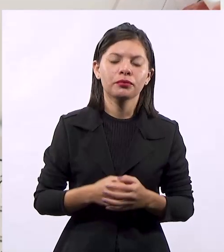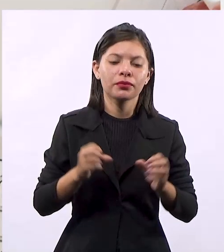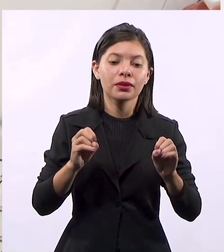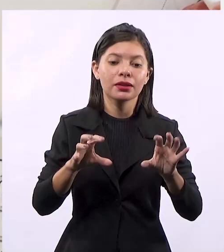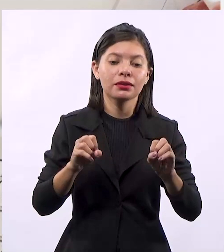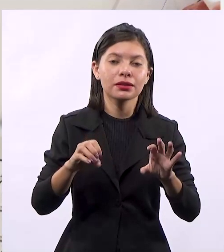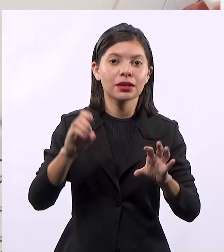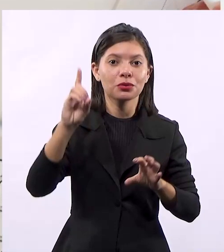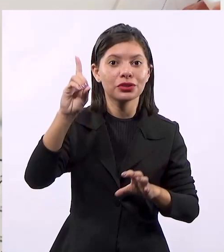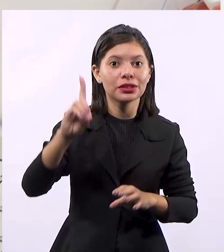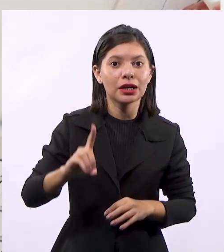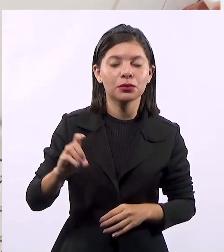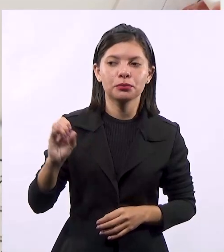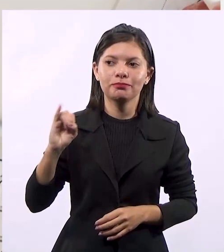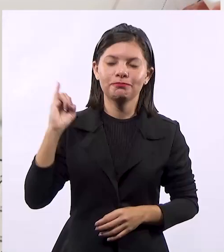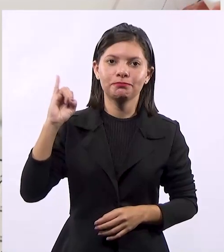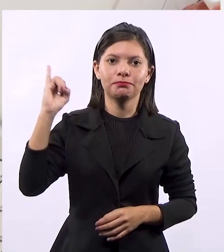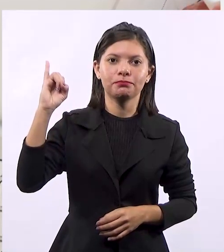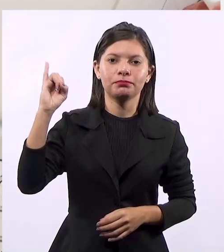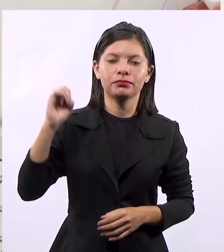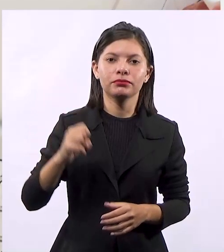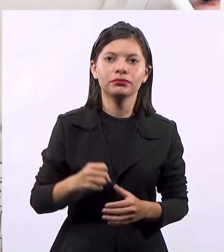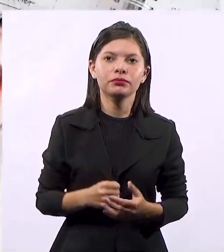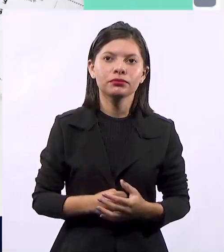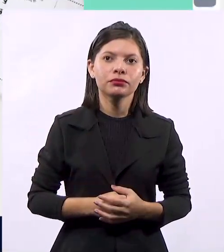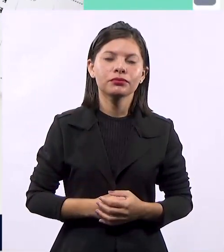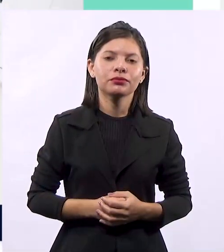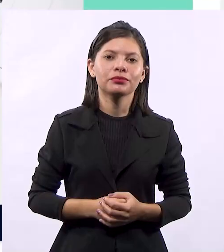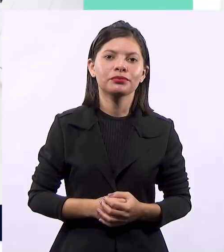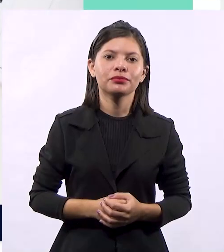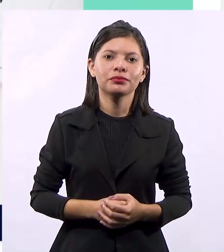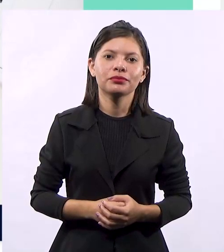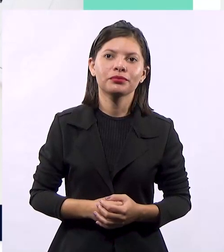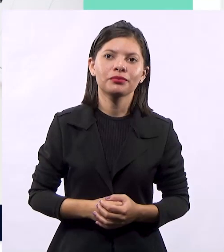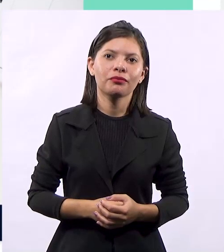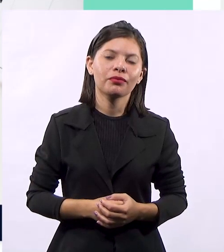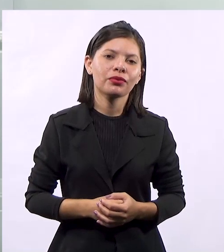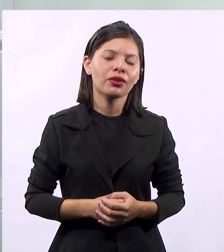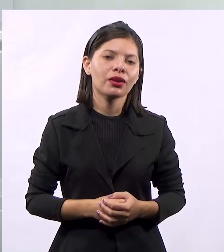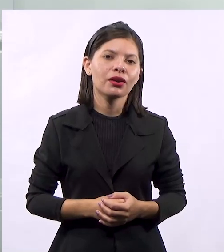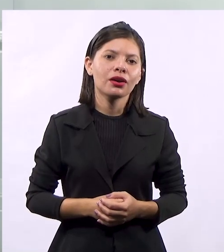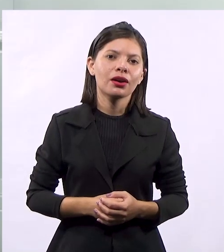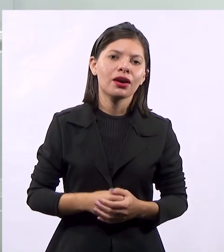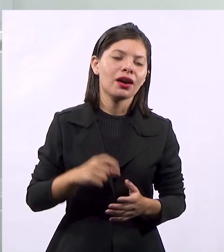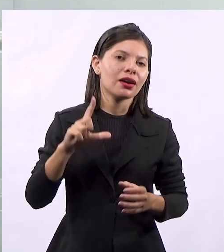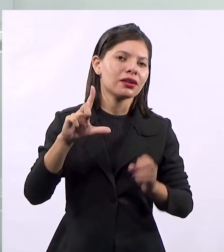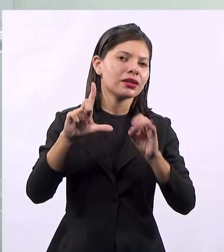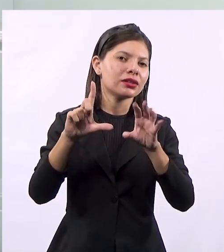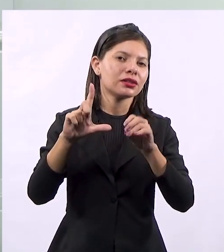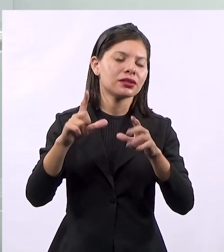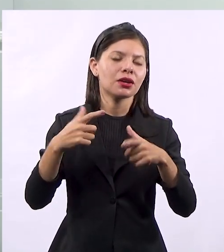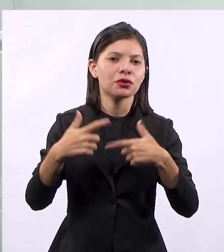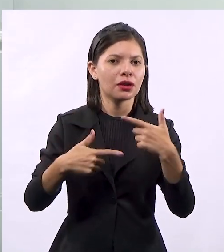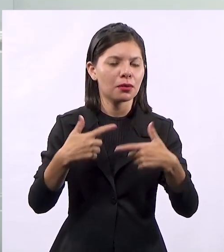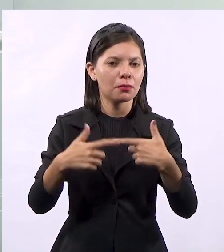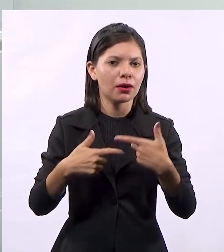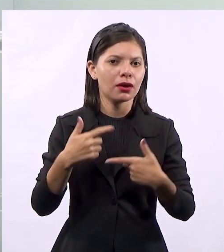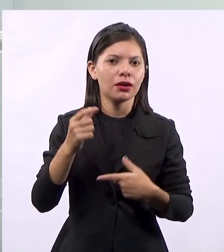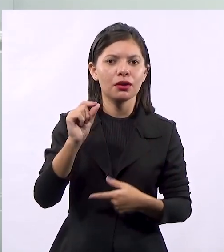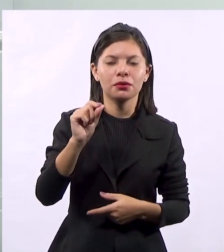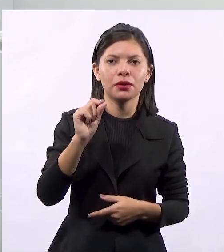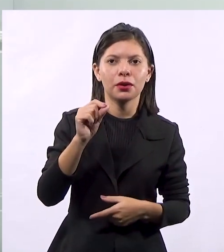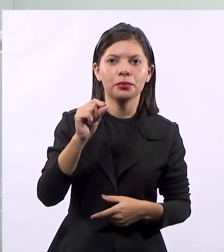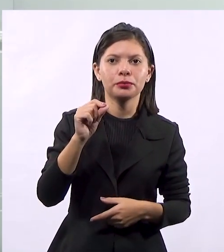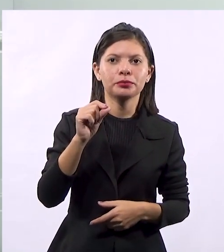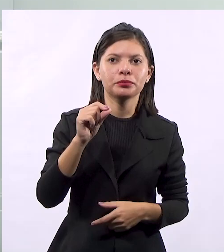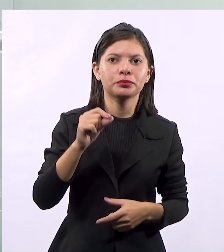será ministrada aos seus filhos. Então, dentro lá da Declaração Universal dos Direitos Humanos, a